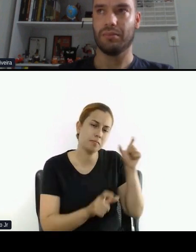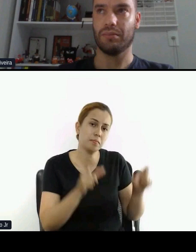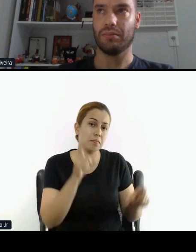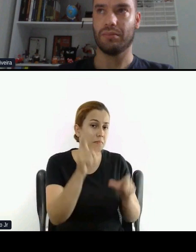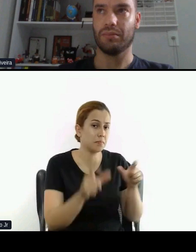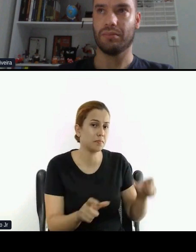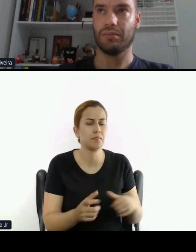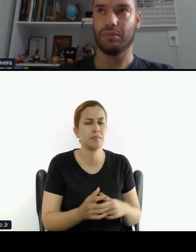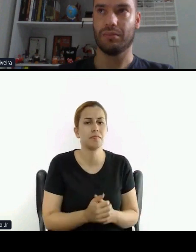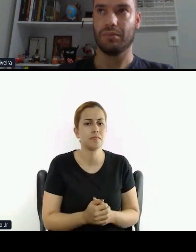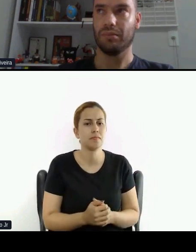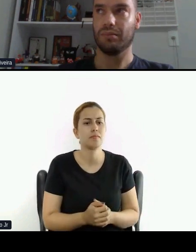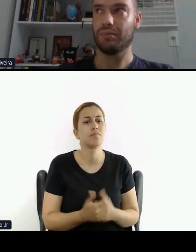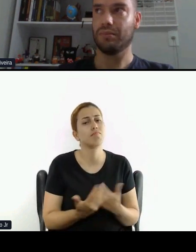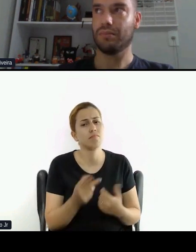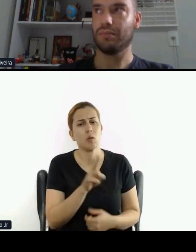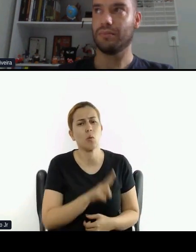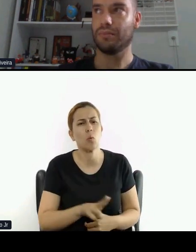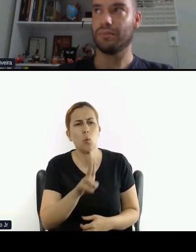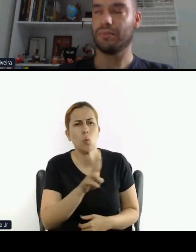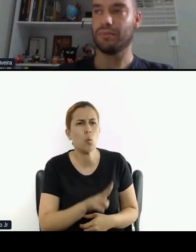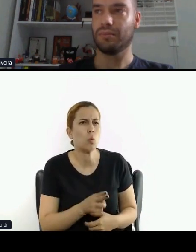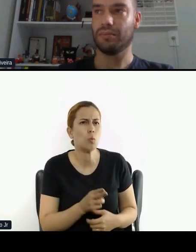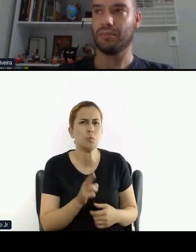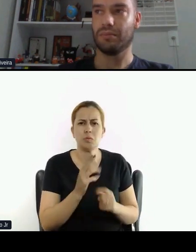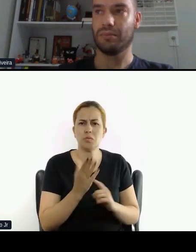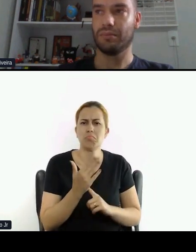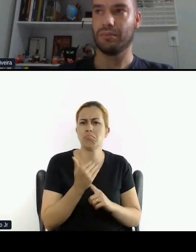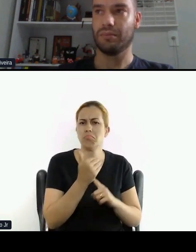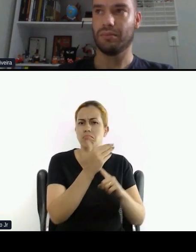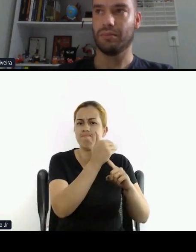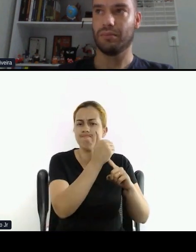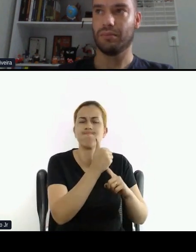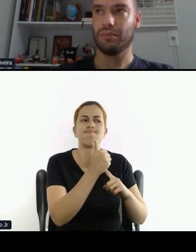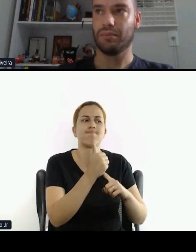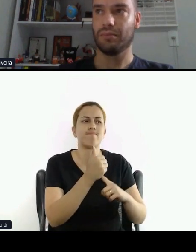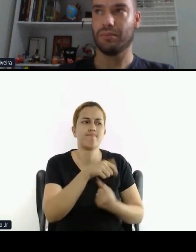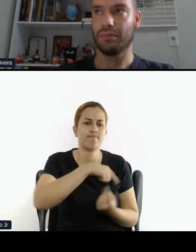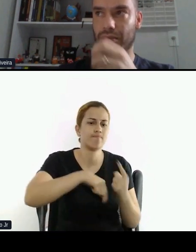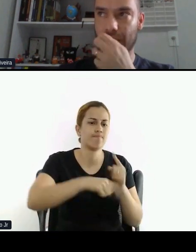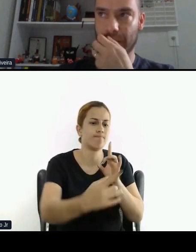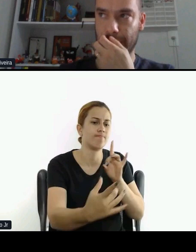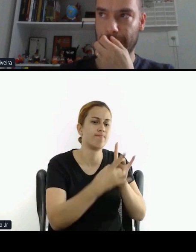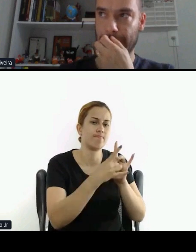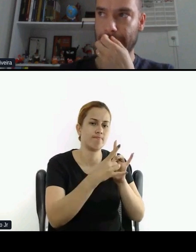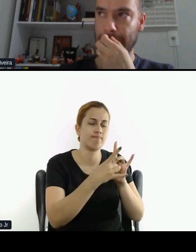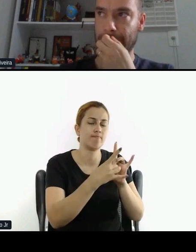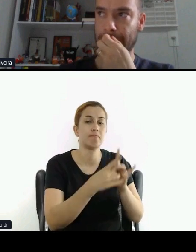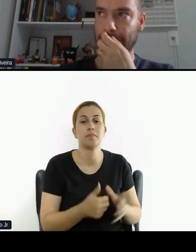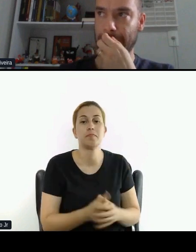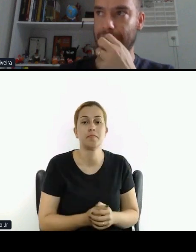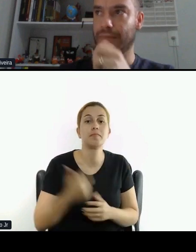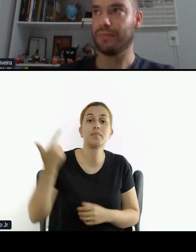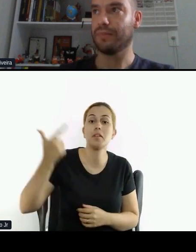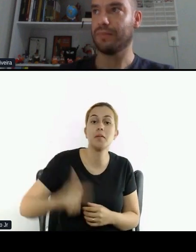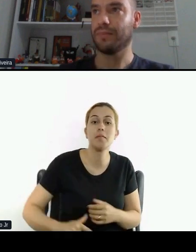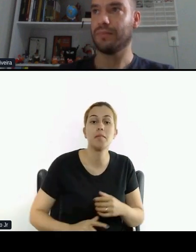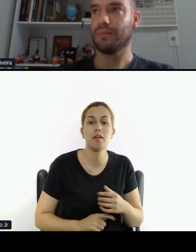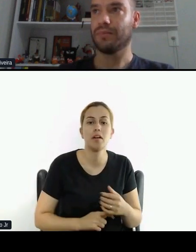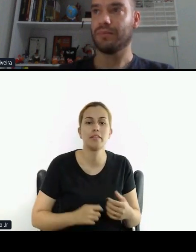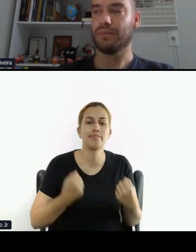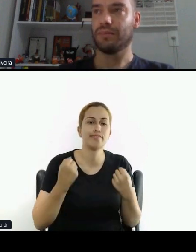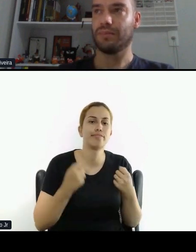que use algum tipo de tecnologia para fazer essa conexão. Nós temos a barreira de